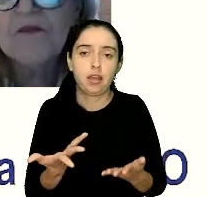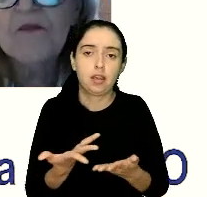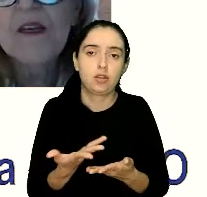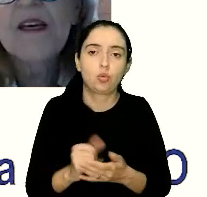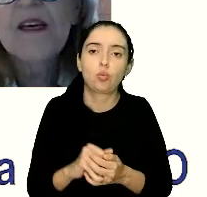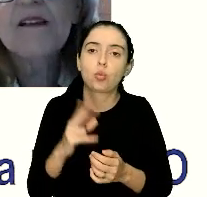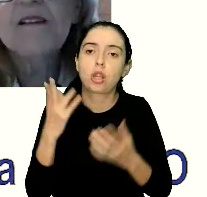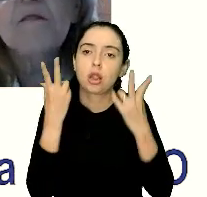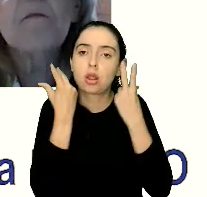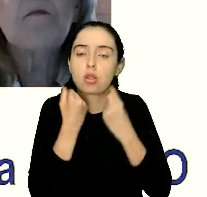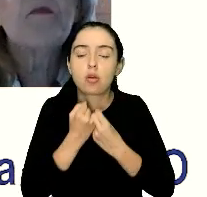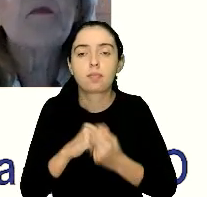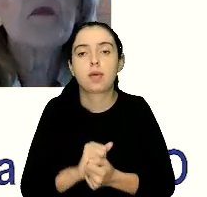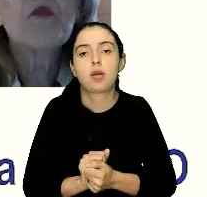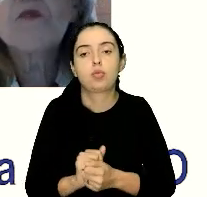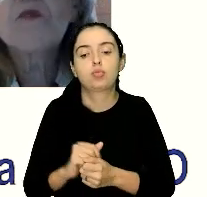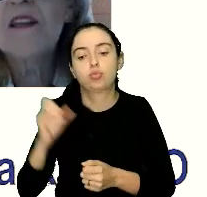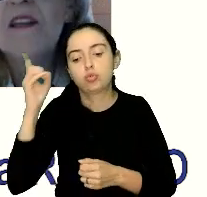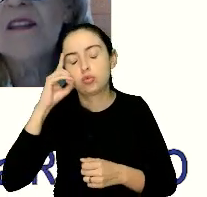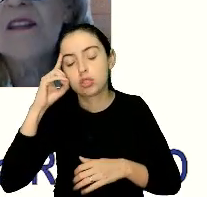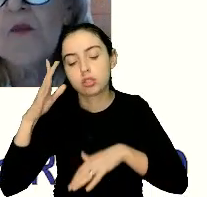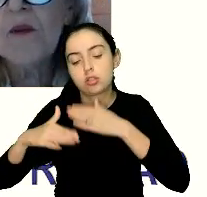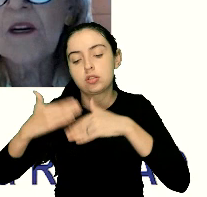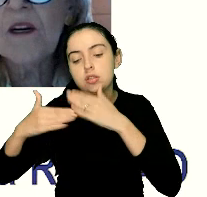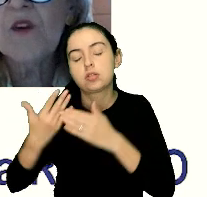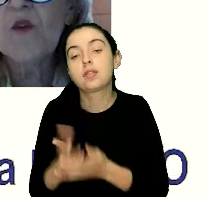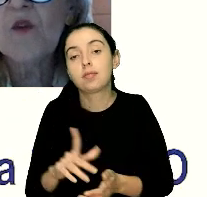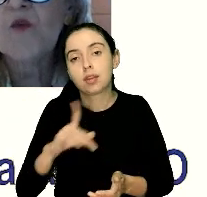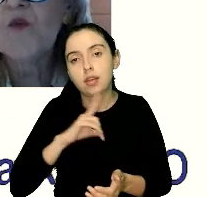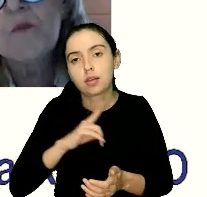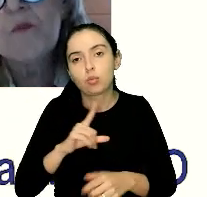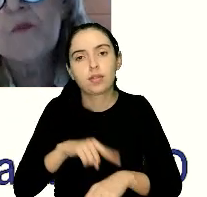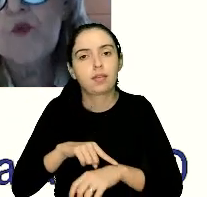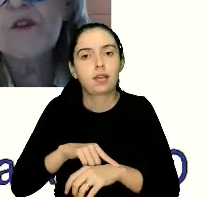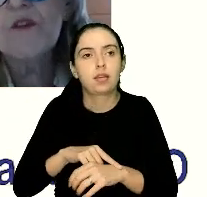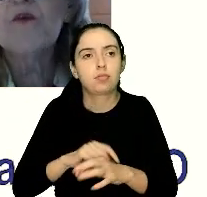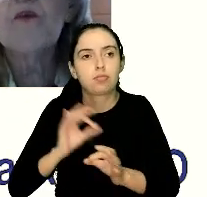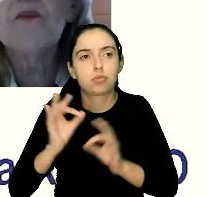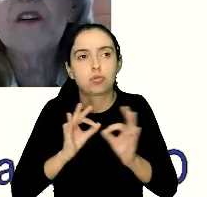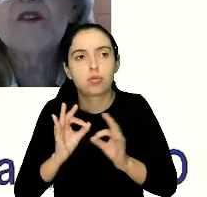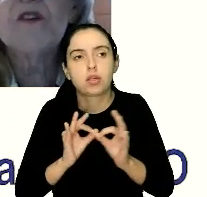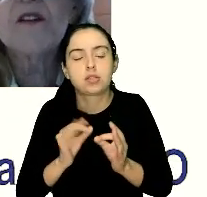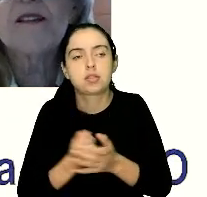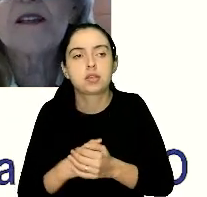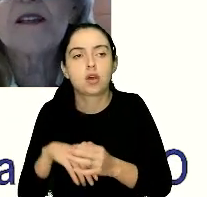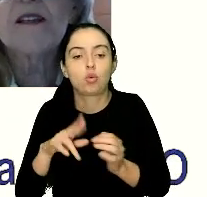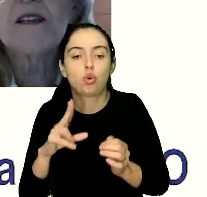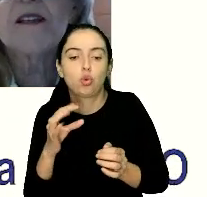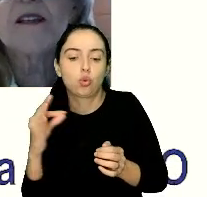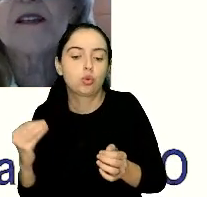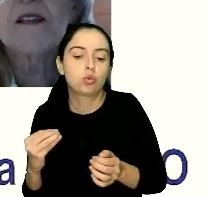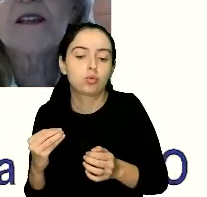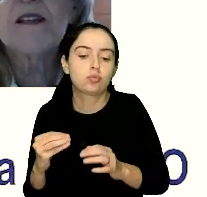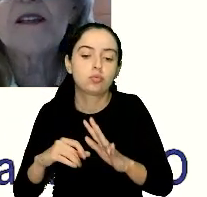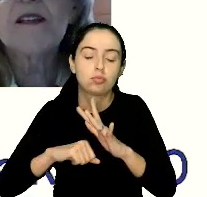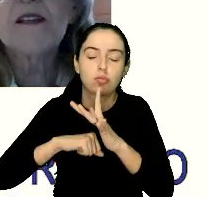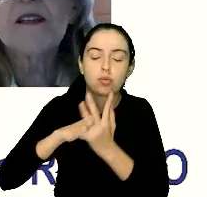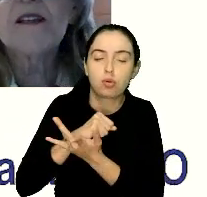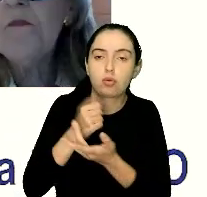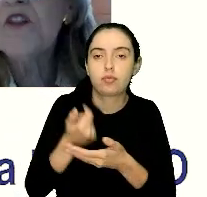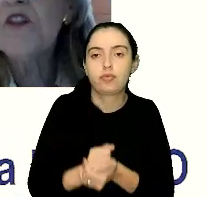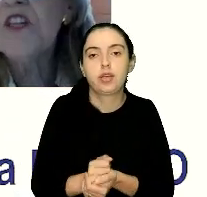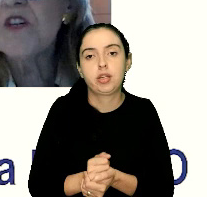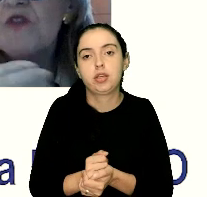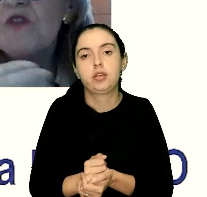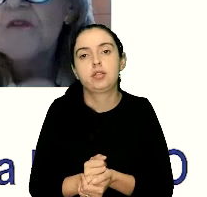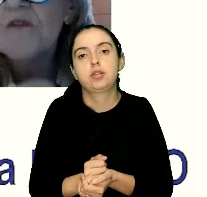naturalmente, né? Nós temos que ter tempo para elaborar o luto, por conta da Covid, etc., muitos